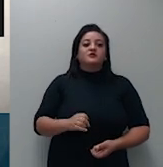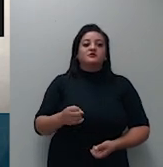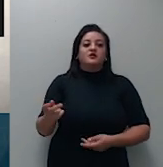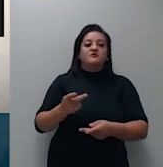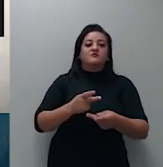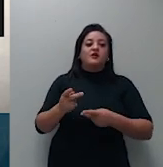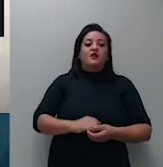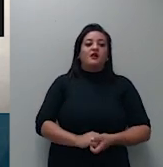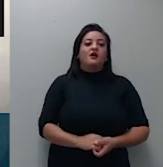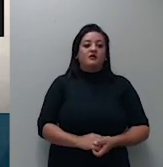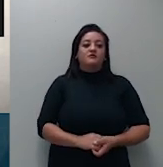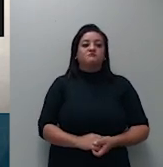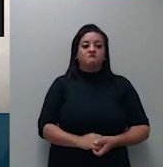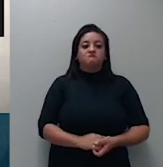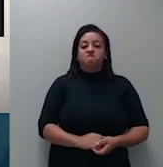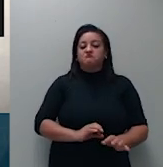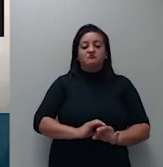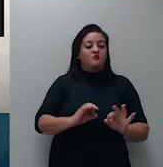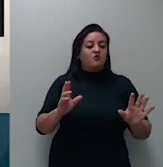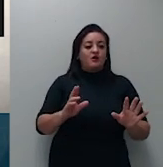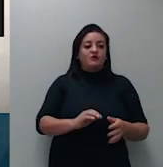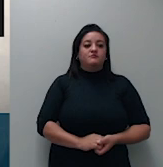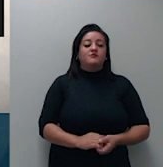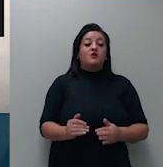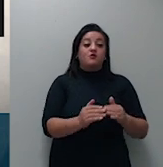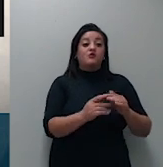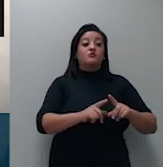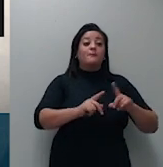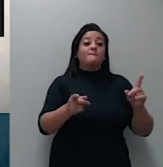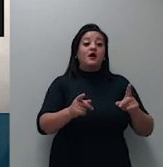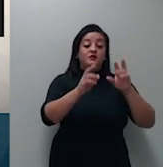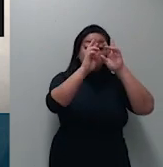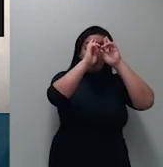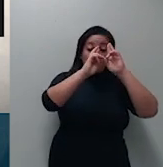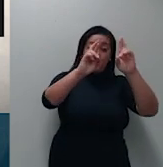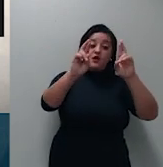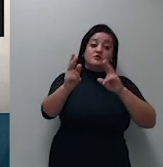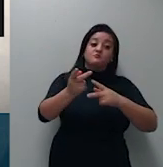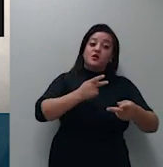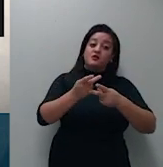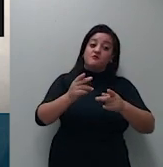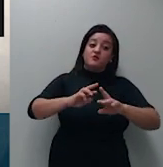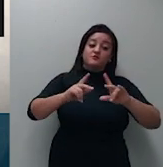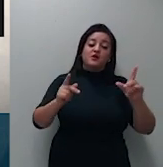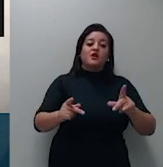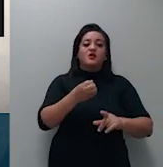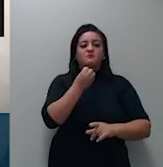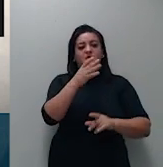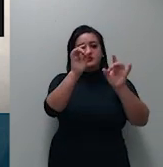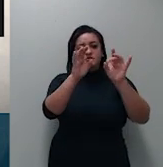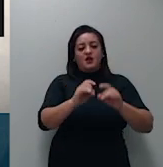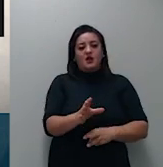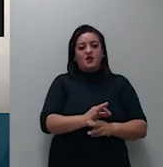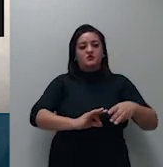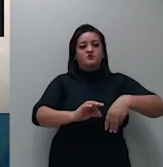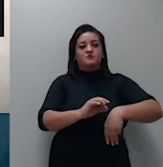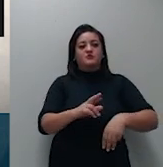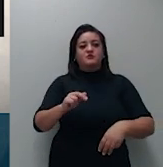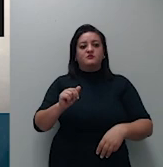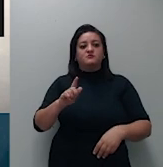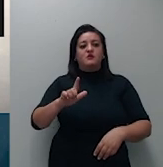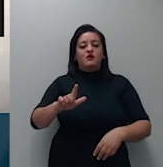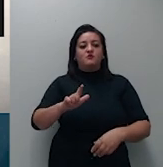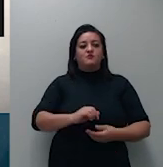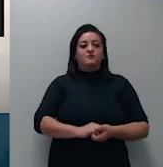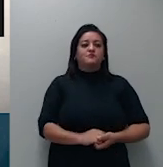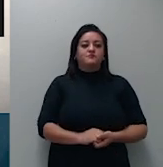contrária se manifestar fica subindo Concordo com você mas aí o respeito o contraditório com muito bem está com o eminente Ministro